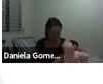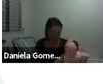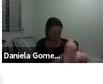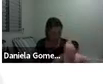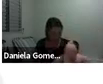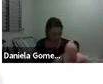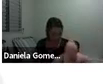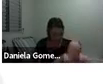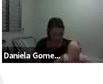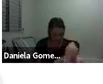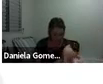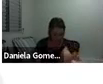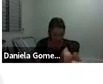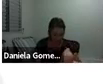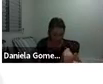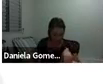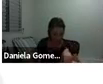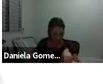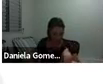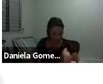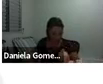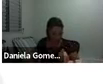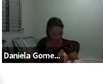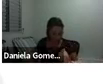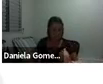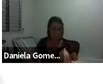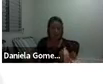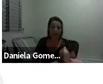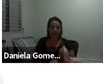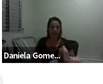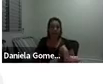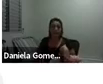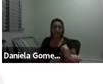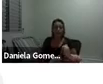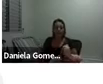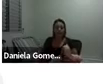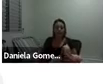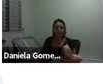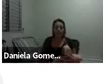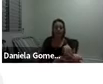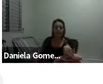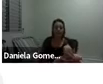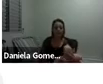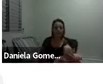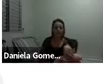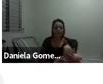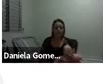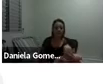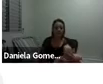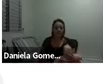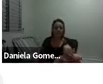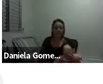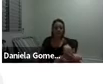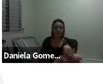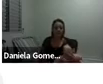cavalinho. Você vai sentar a criança, posicionar ela e ela vai ficar sentada. Dá para ver,